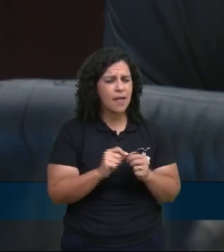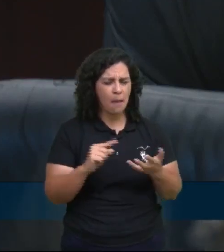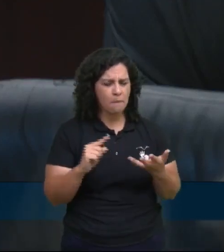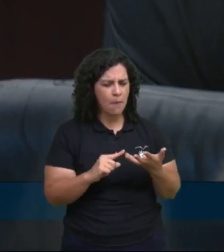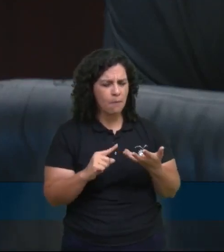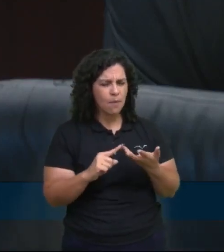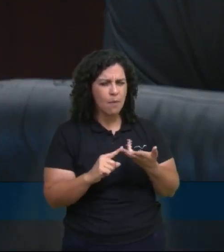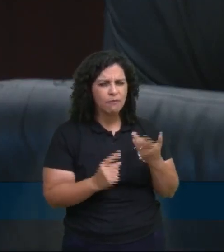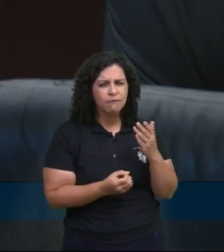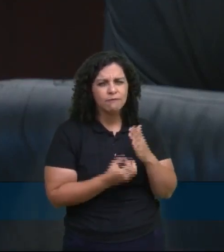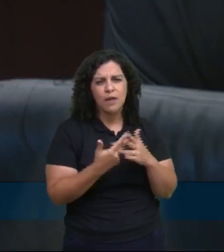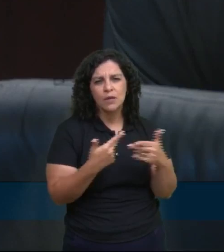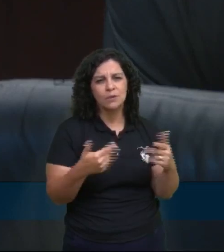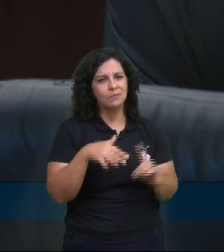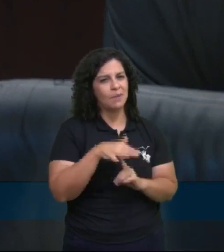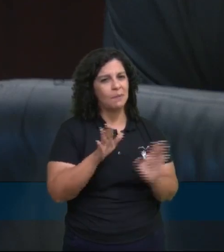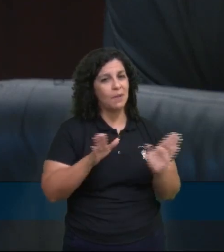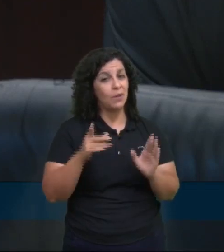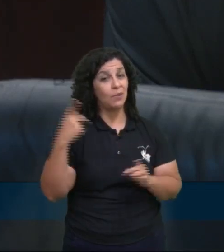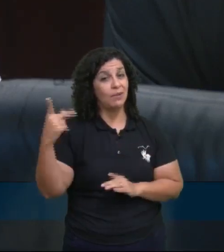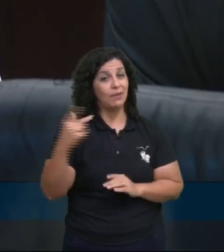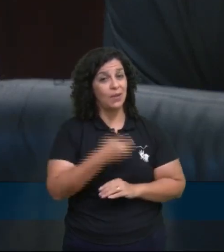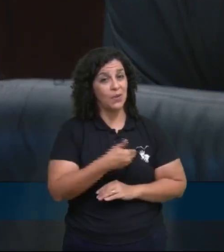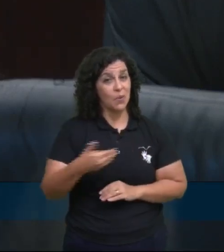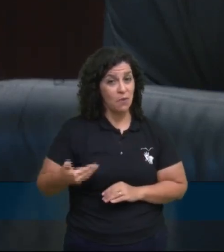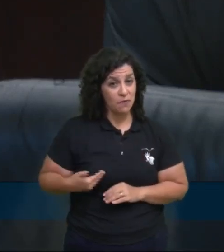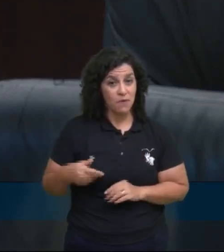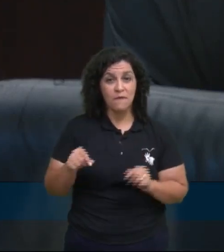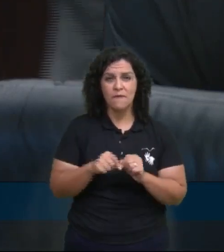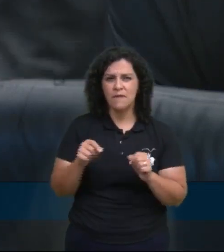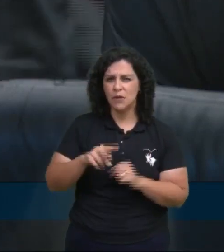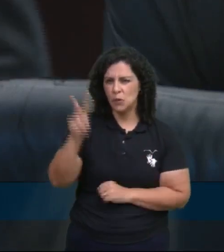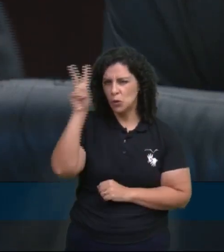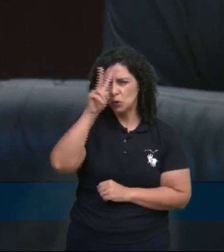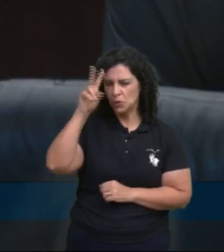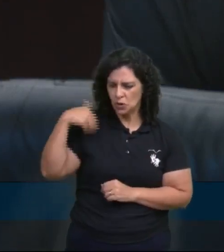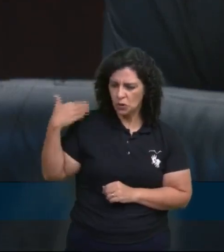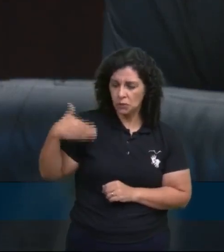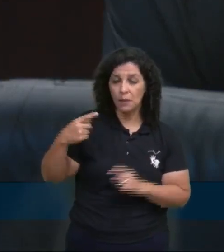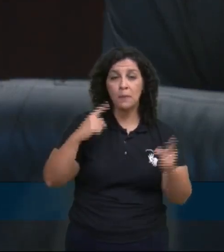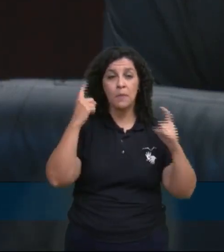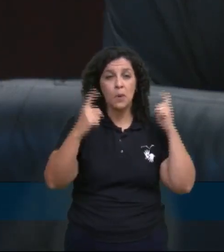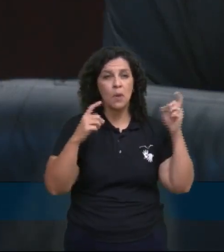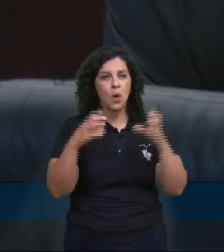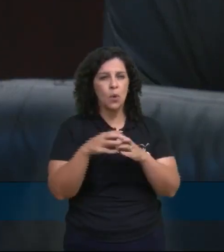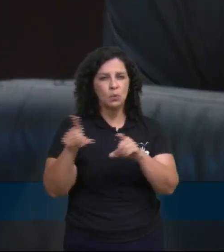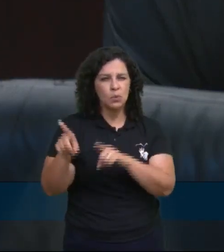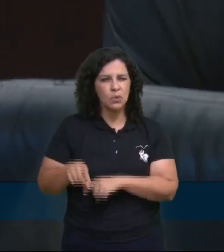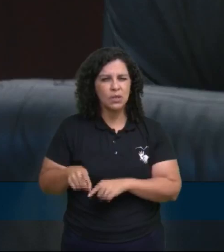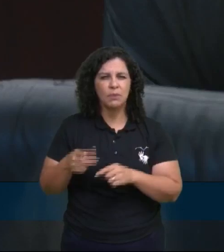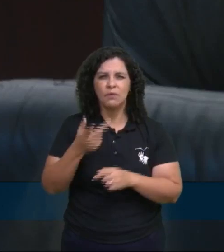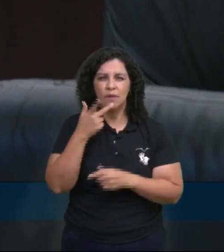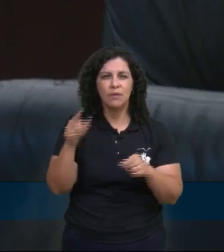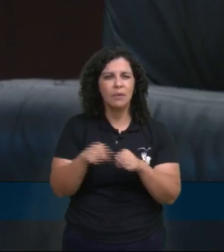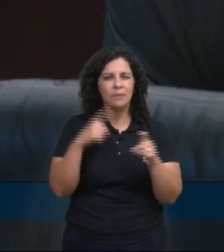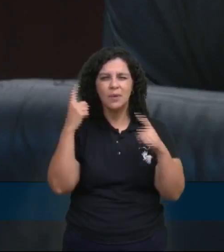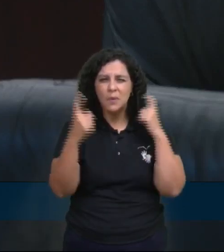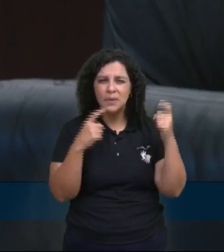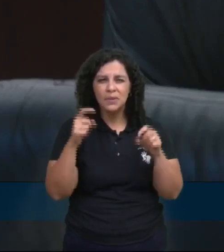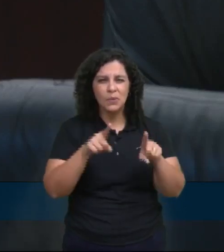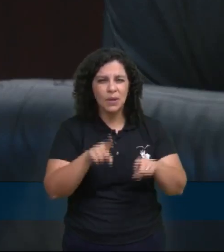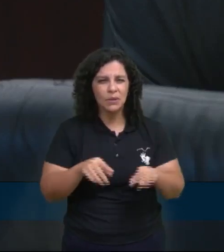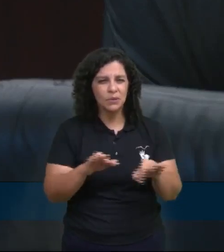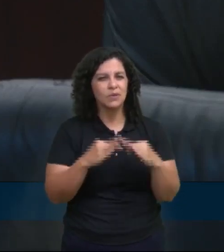estado do Paraná. No seu tempo de governador, deixou um grande legado, preocupação com o campo. Eu quero aqui destacar a preocupação com a